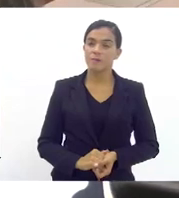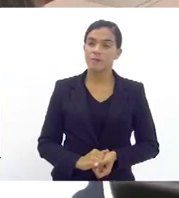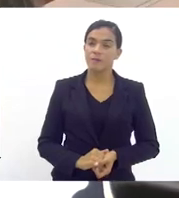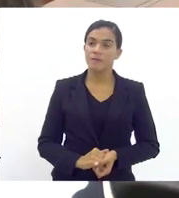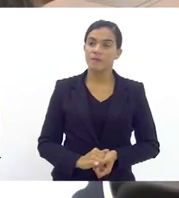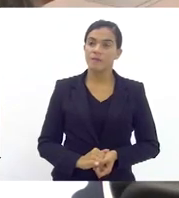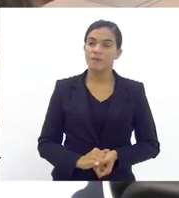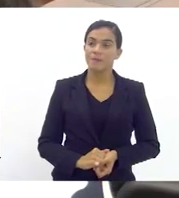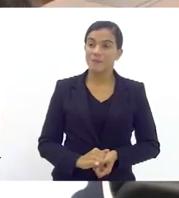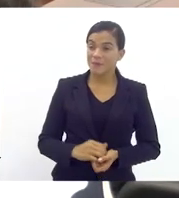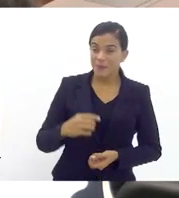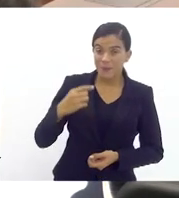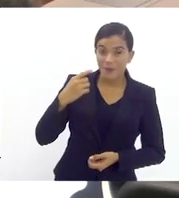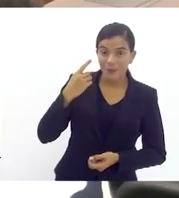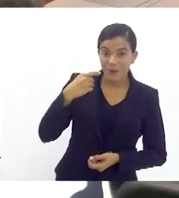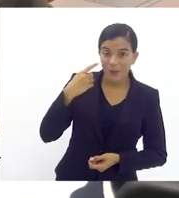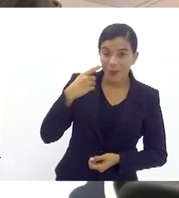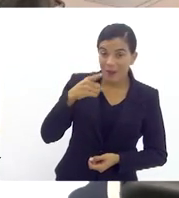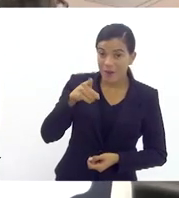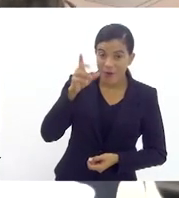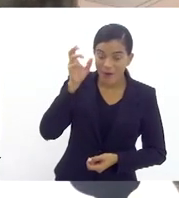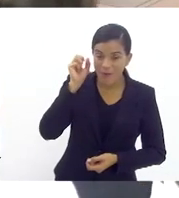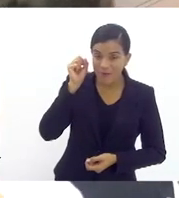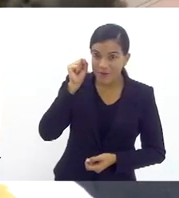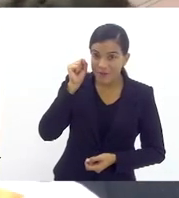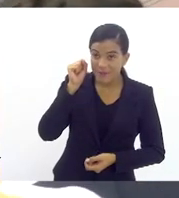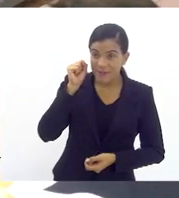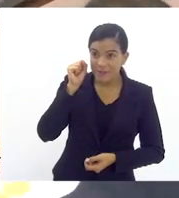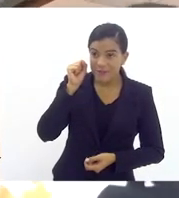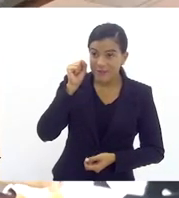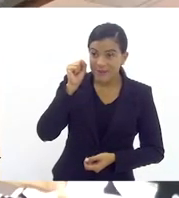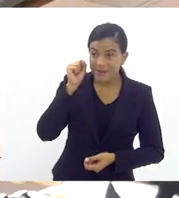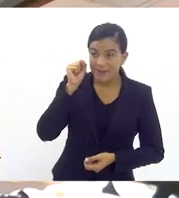Doutora Maria Eduarda, a senhora nos ouve?